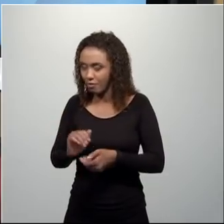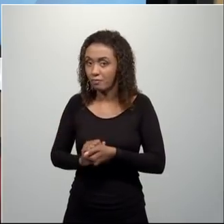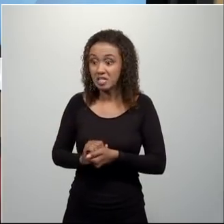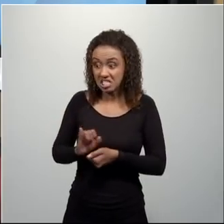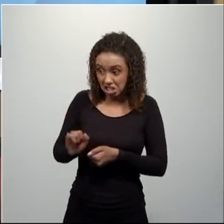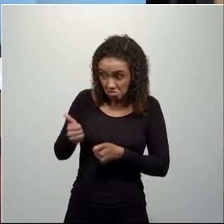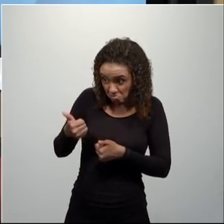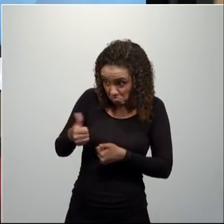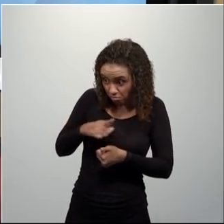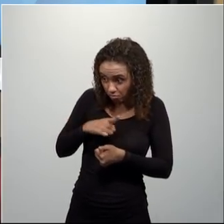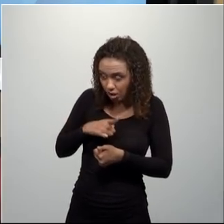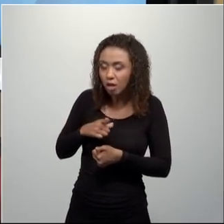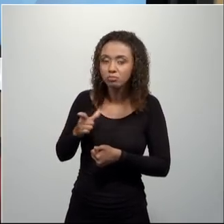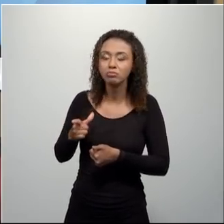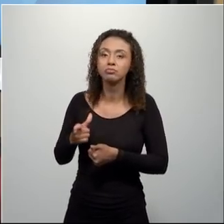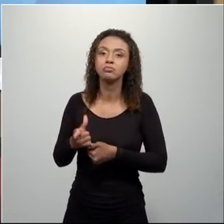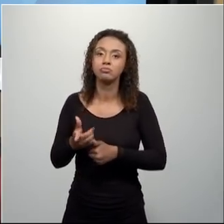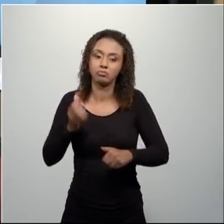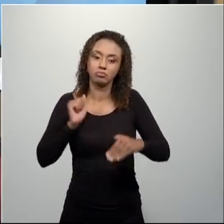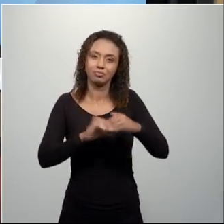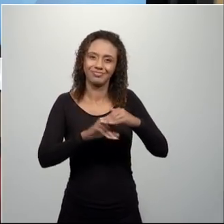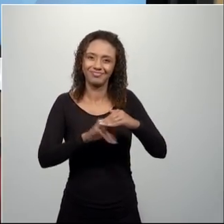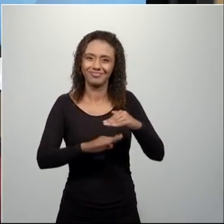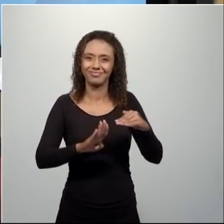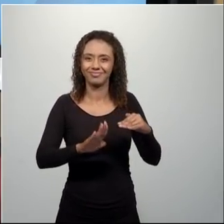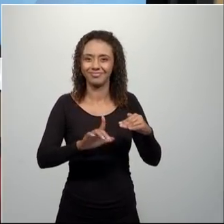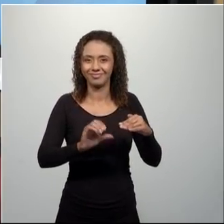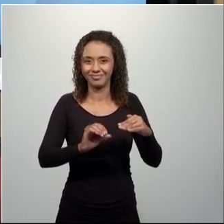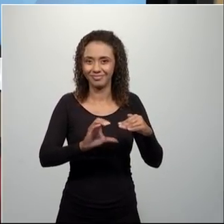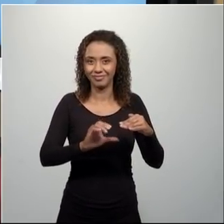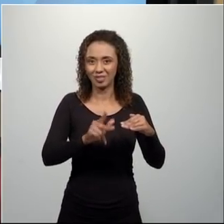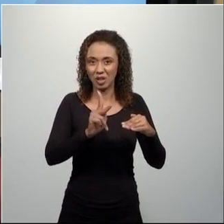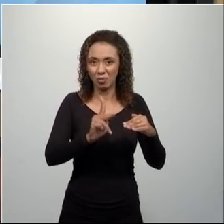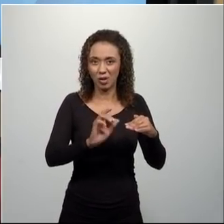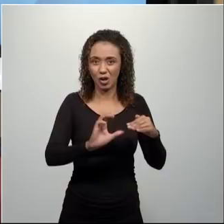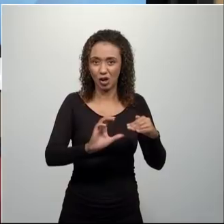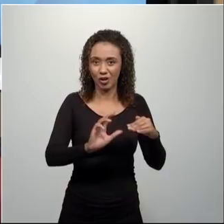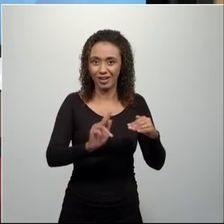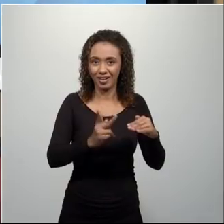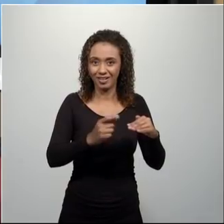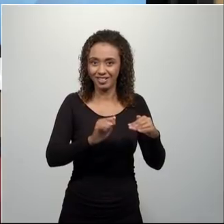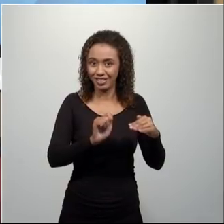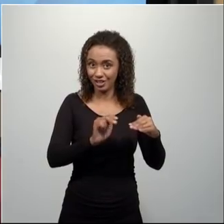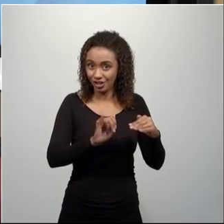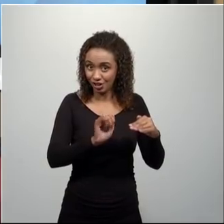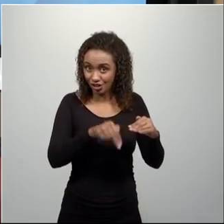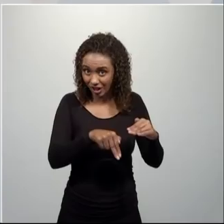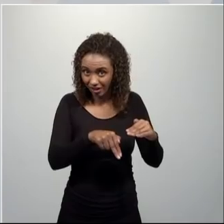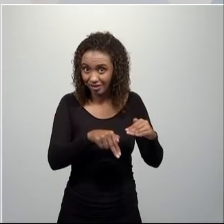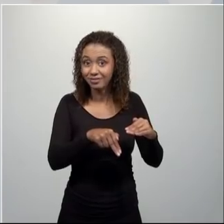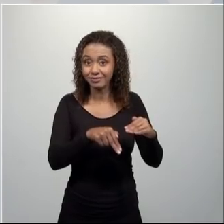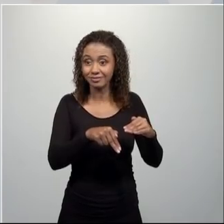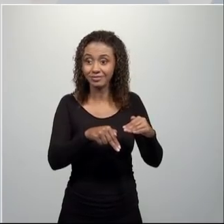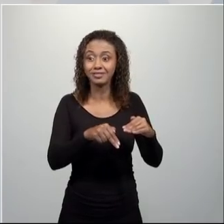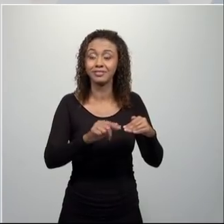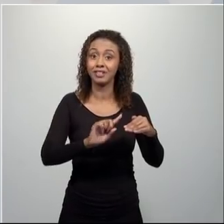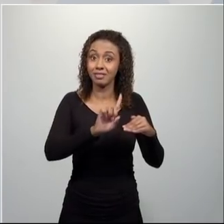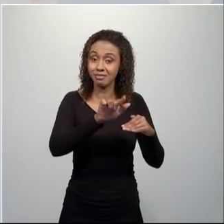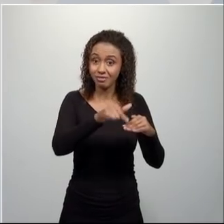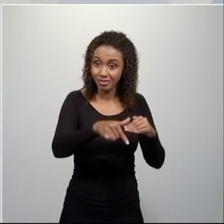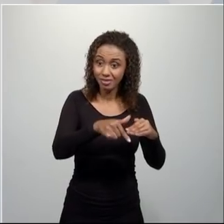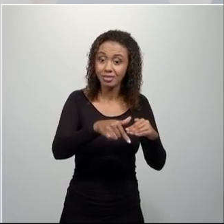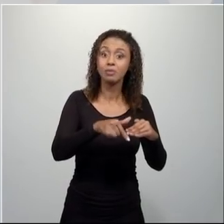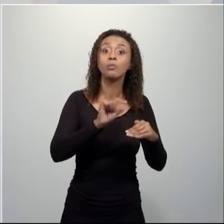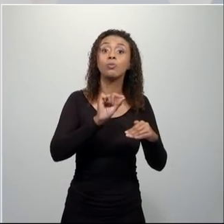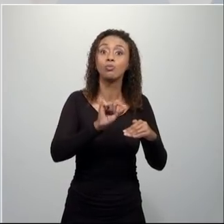ele coloca no bloco i ching usando aquele processo que a gente discutiu é de professor com mostrar aqui de novo e avisa todo mundo olha eu acho